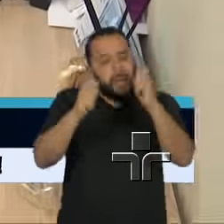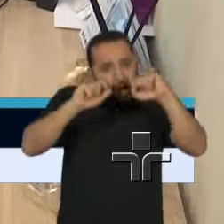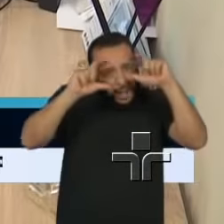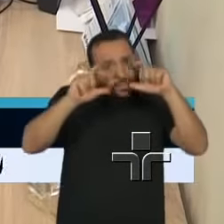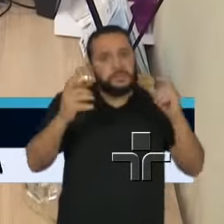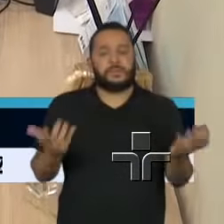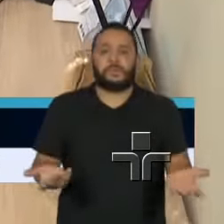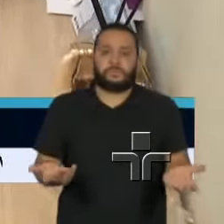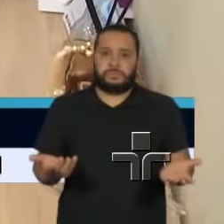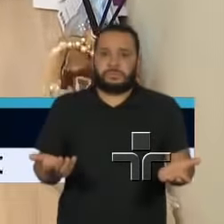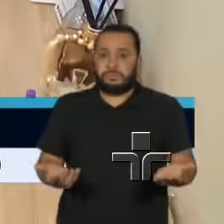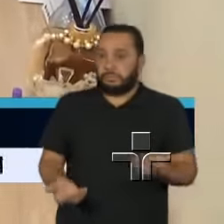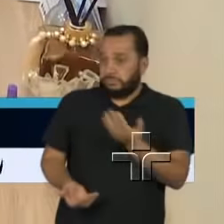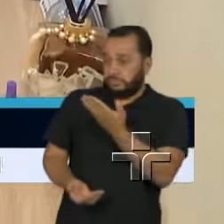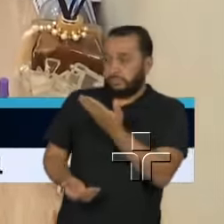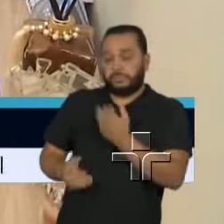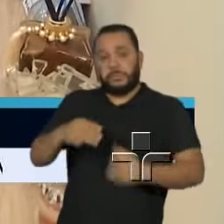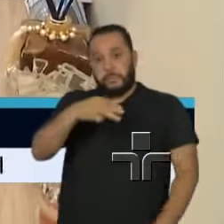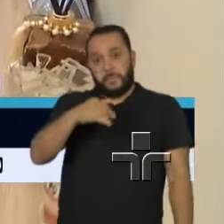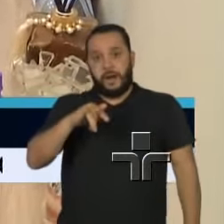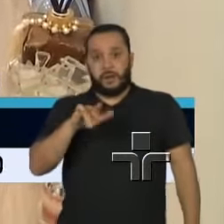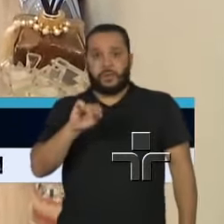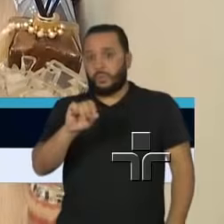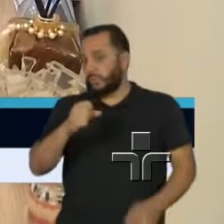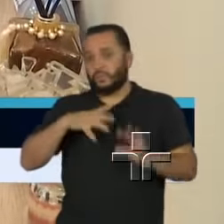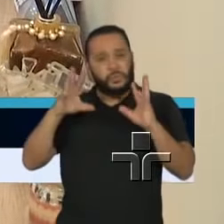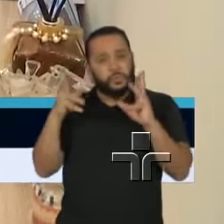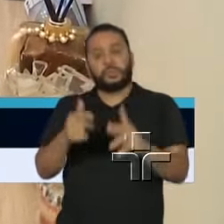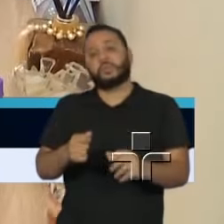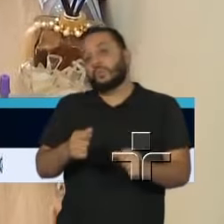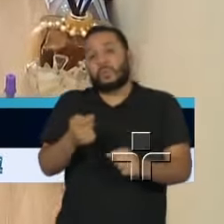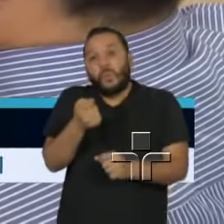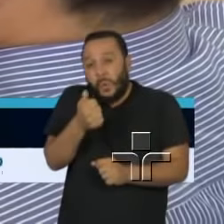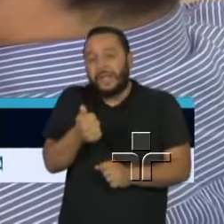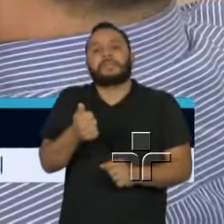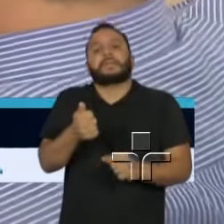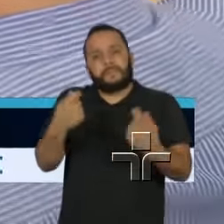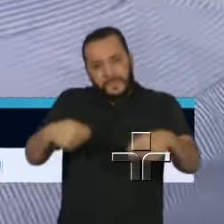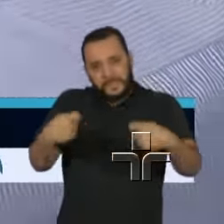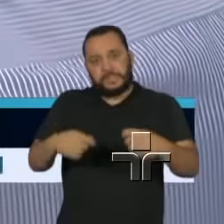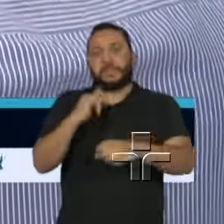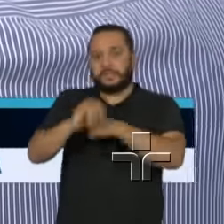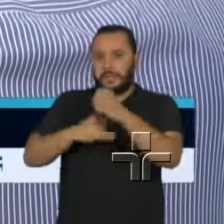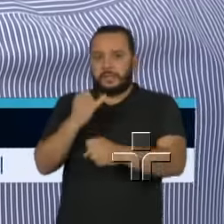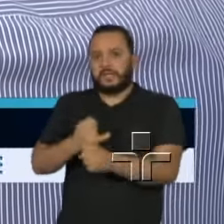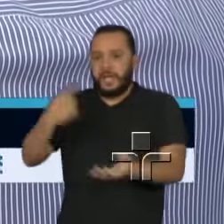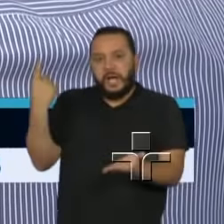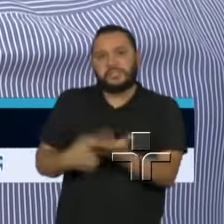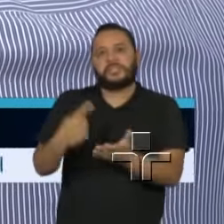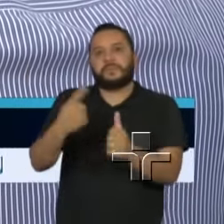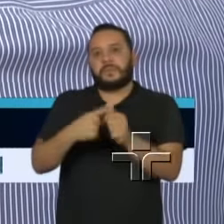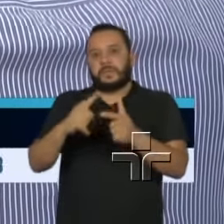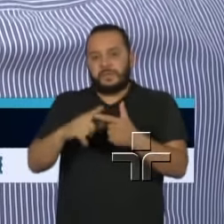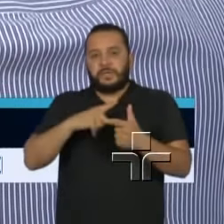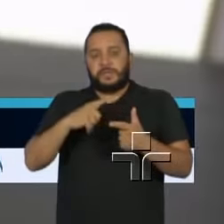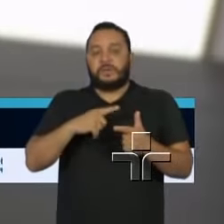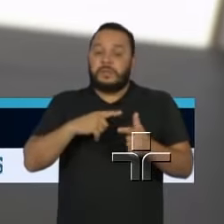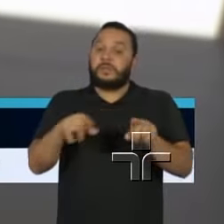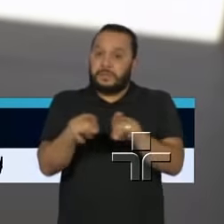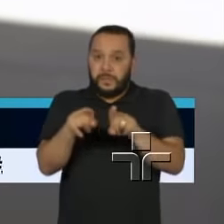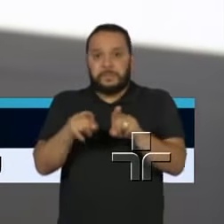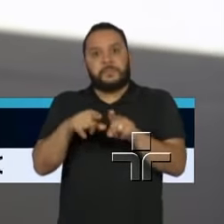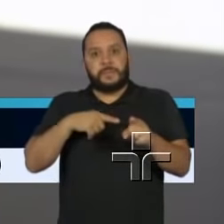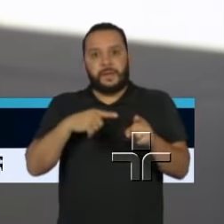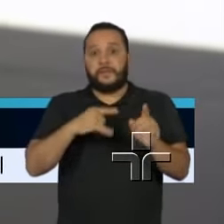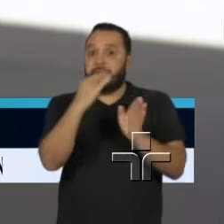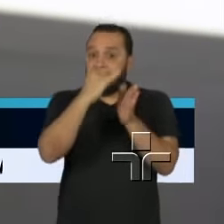atento. No consultório do Marcos, quase tudo depende da internet. O sistema de agendamento, o prontuário dos pacientes e até o